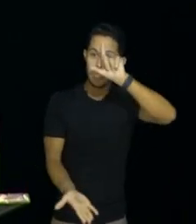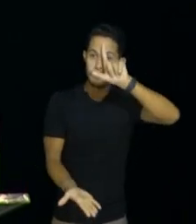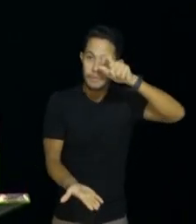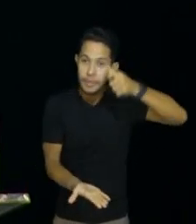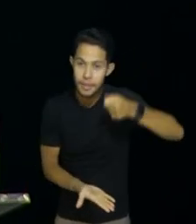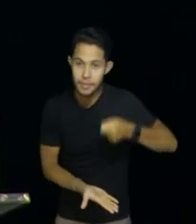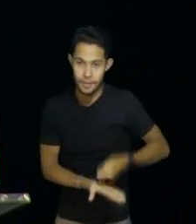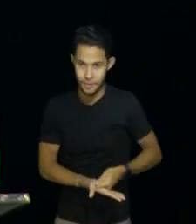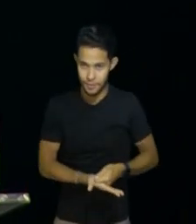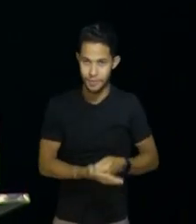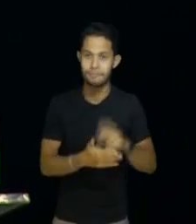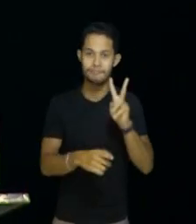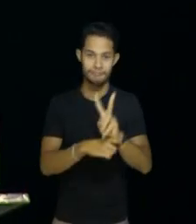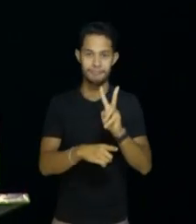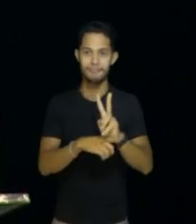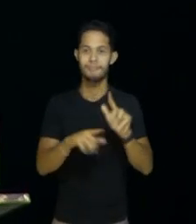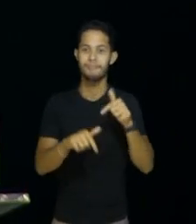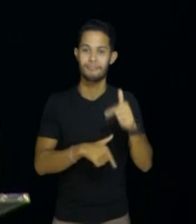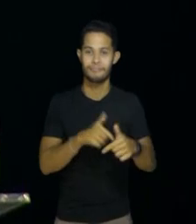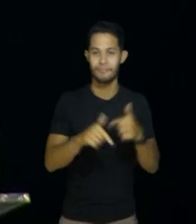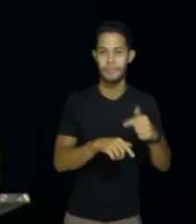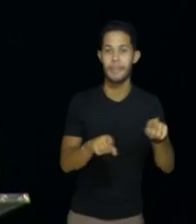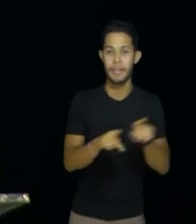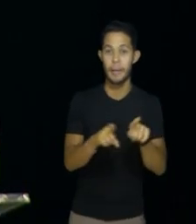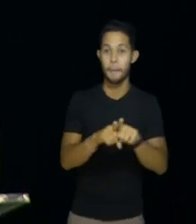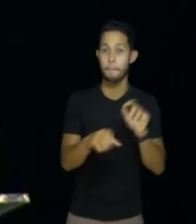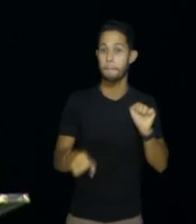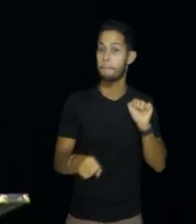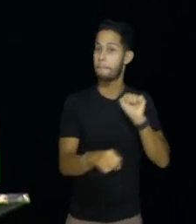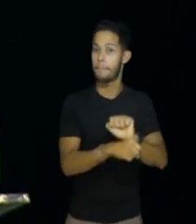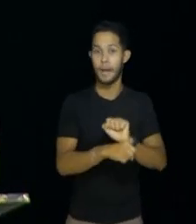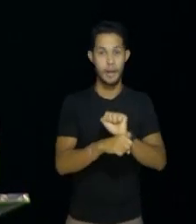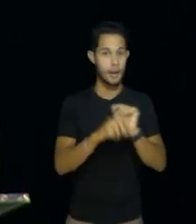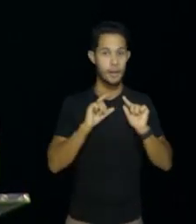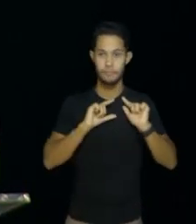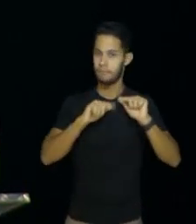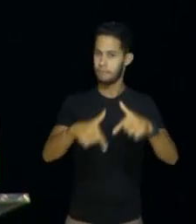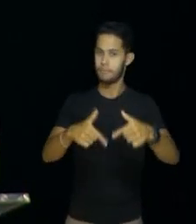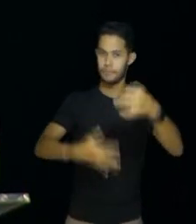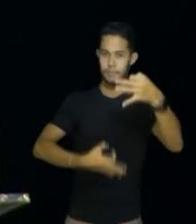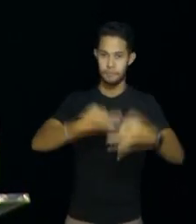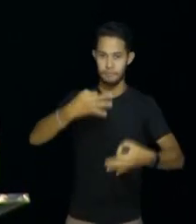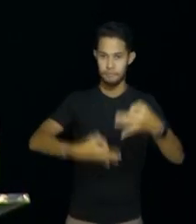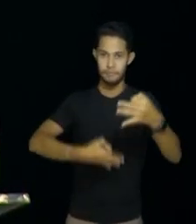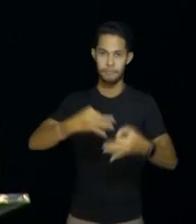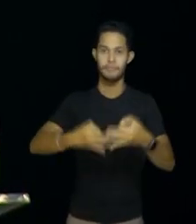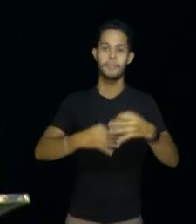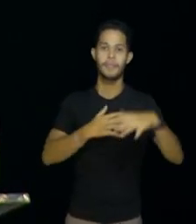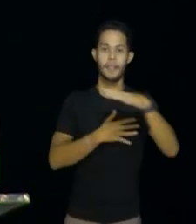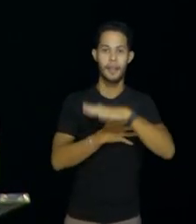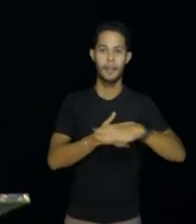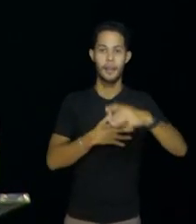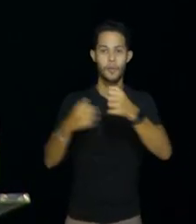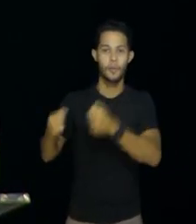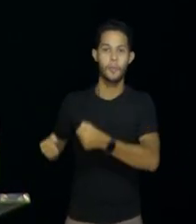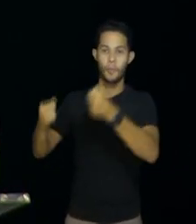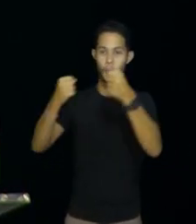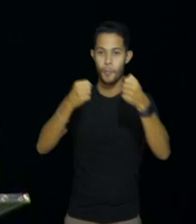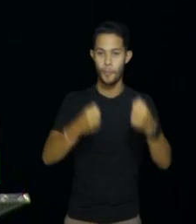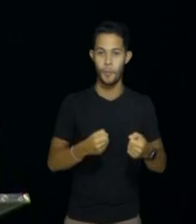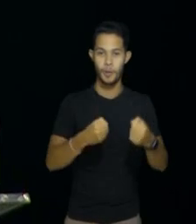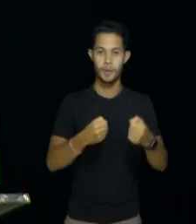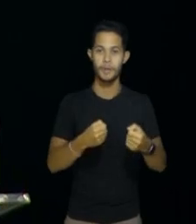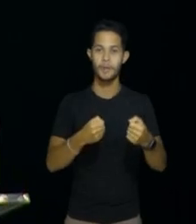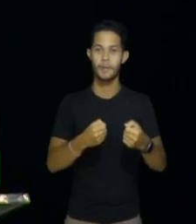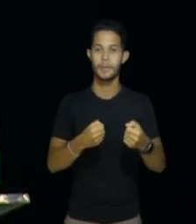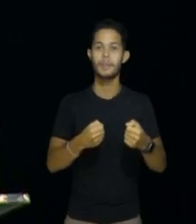e no intuito de frear o ativismo judicial crescente por parte do Poder Judiciário brasileiro. E aí,